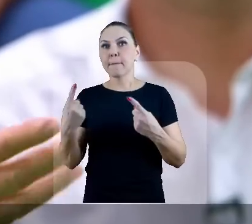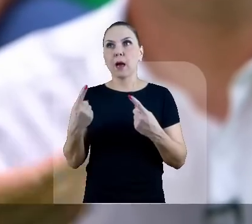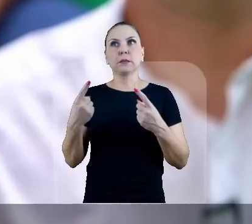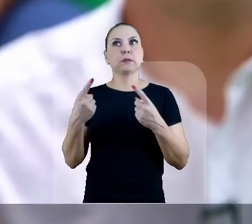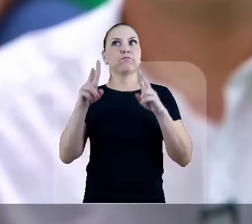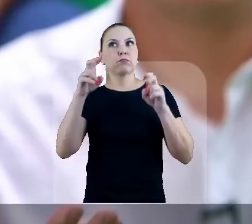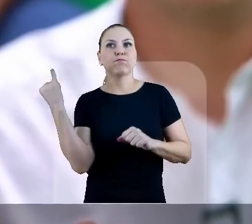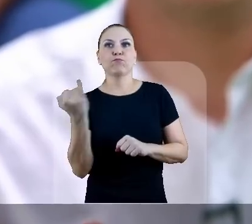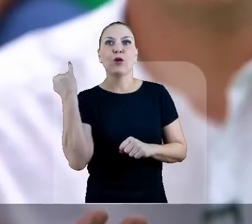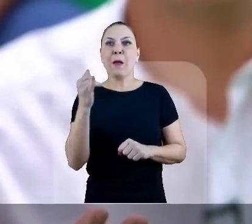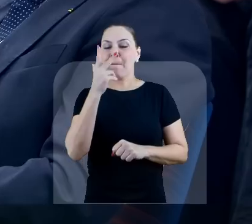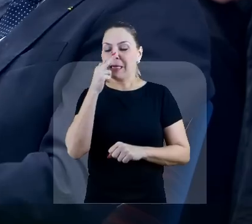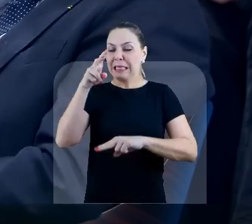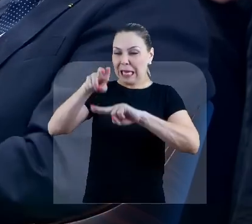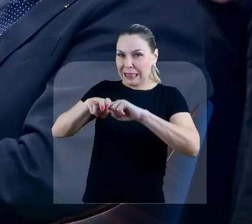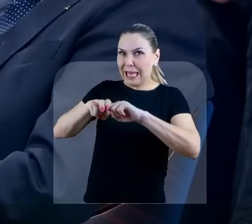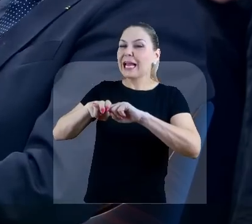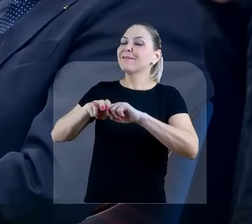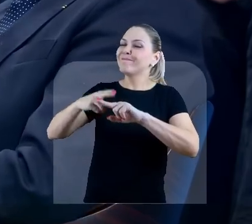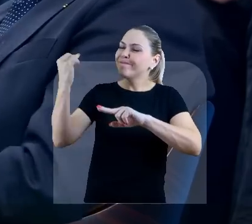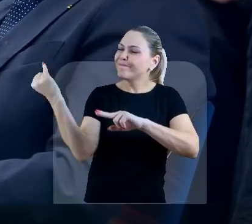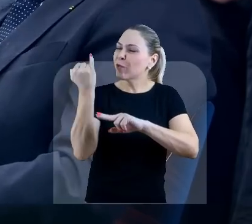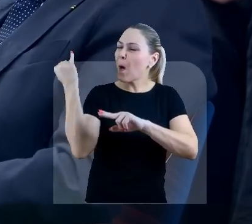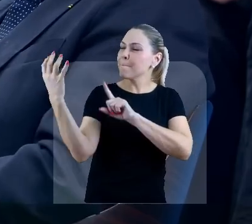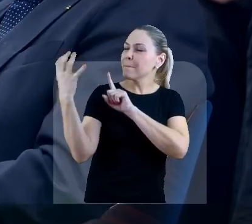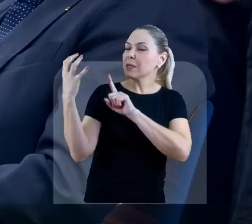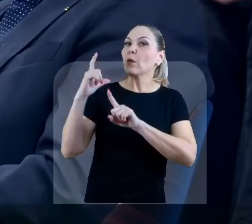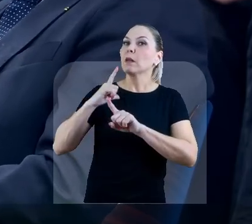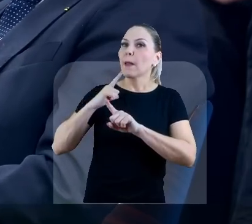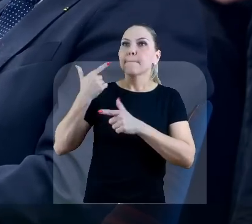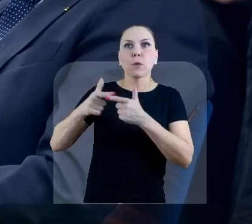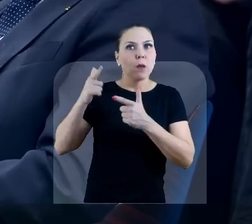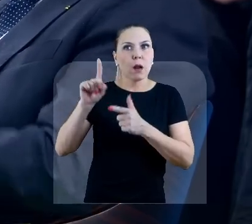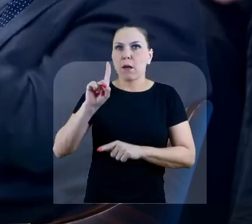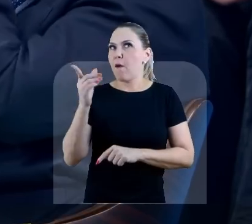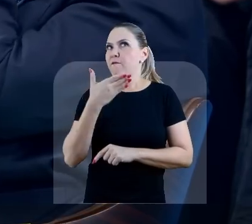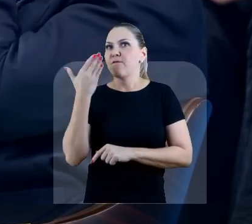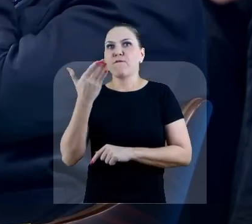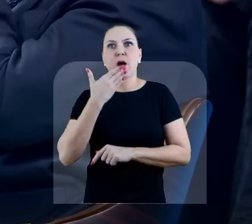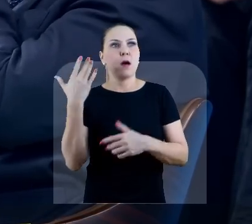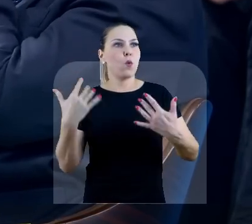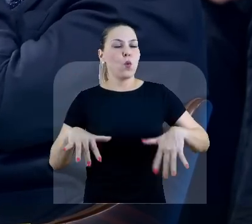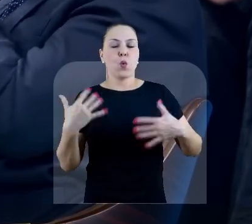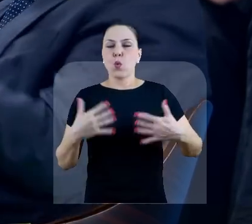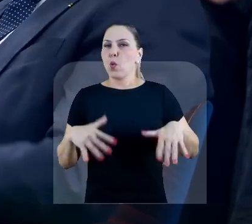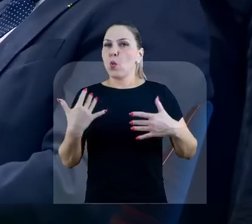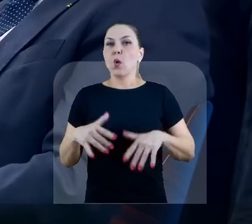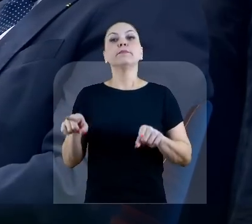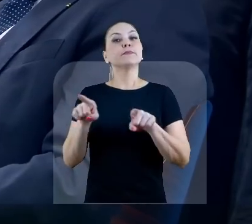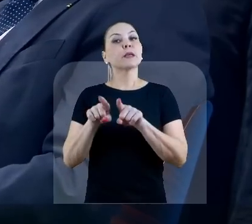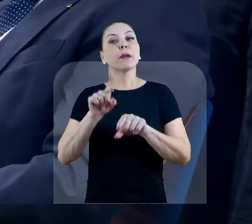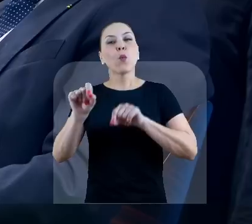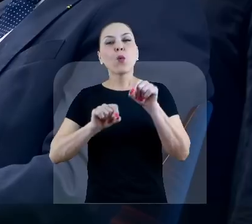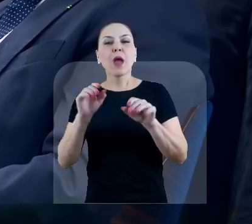que a cadeira tem criptonite embaixo, pode ser super-homem, né? Mas não é fácil, né? Realmente aquilo lá não é fácil. E tem uma coisa